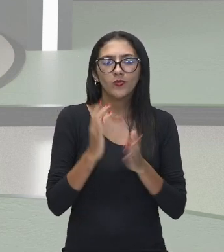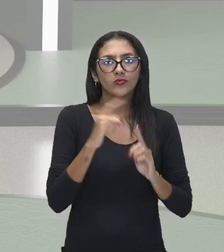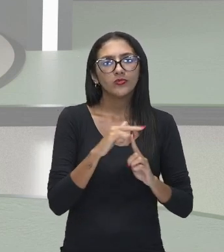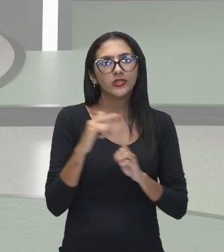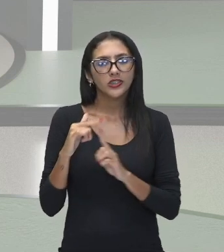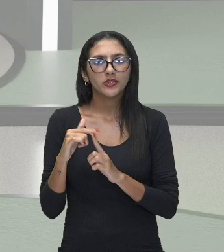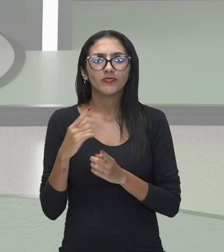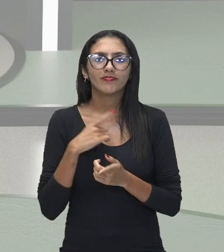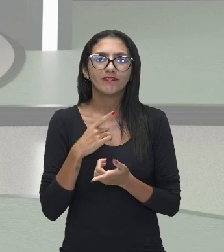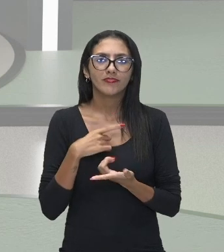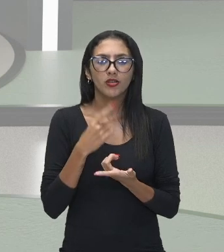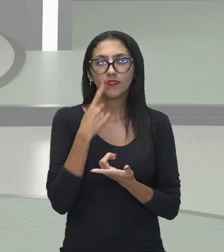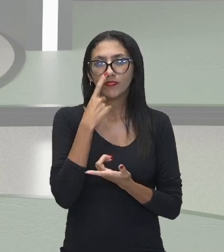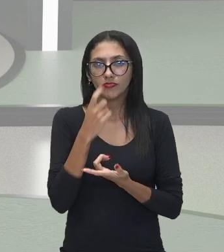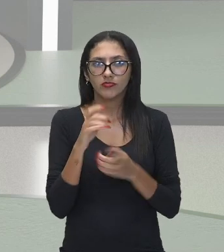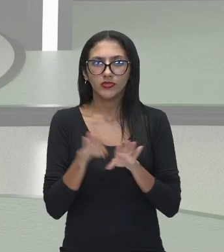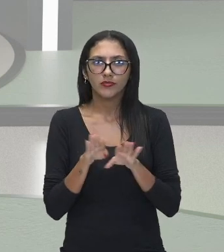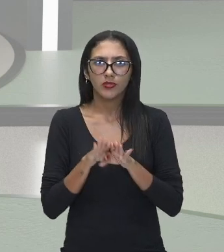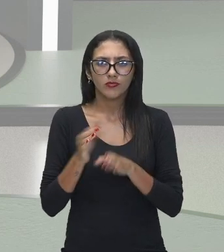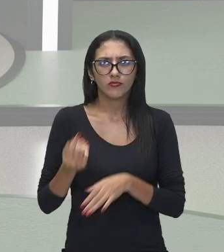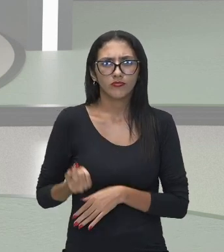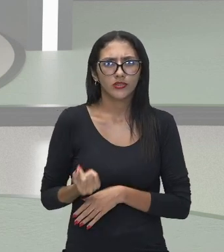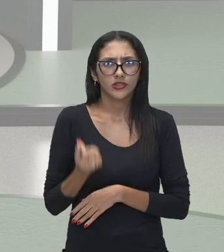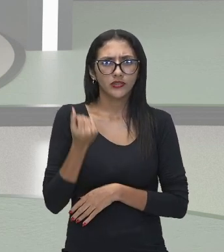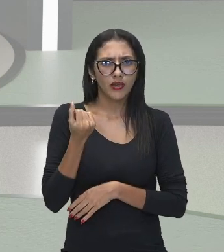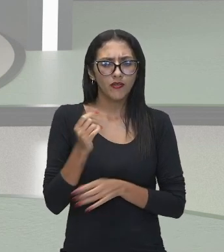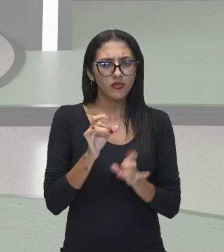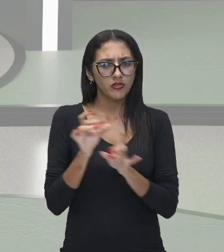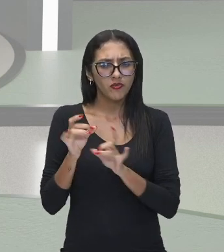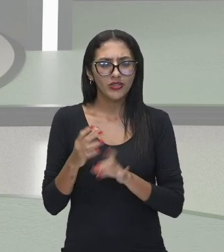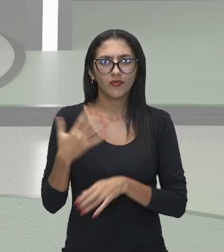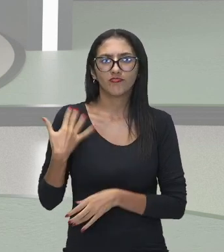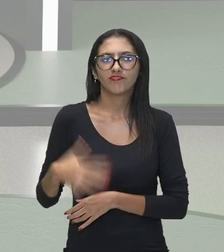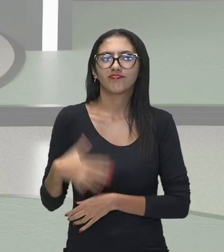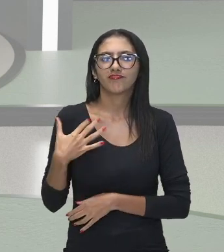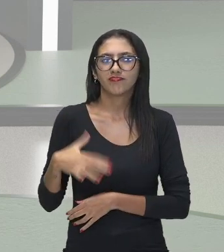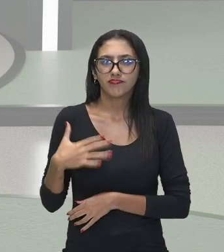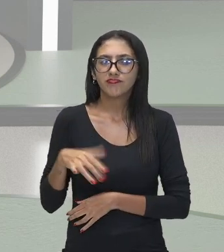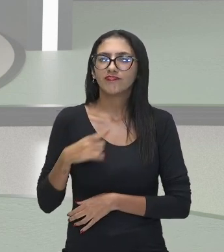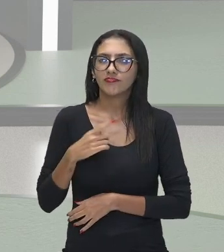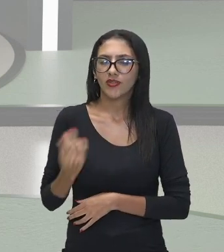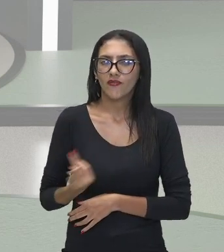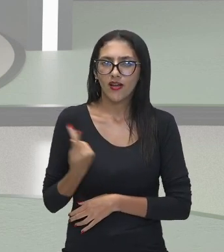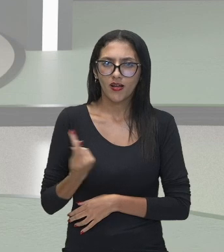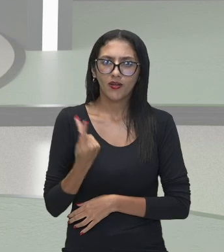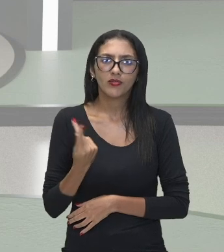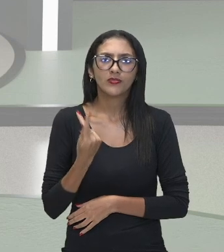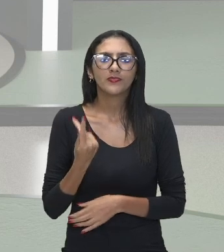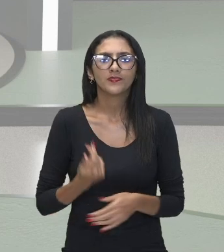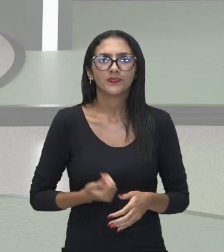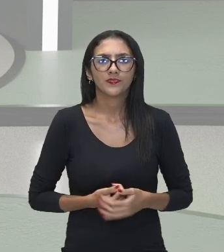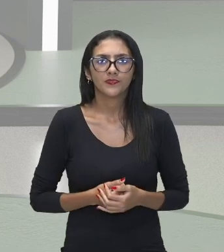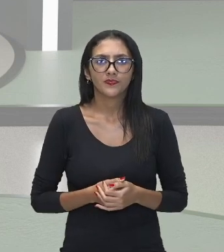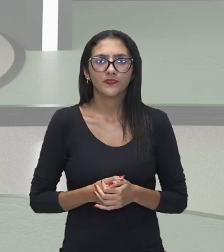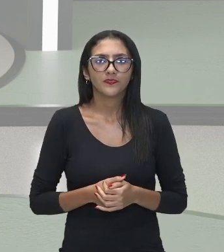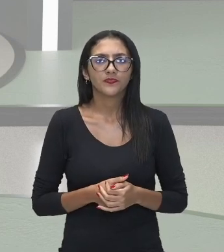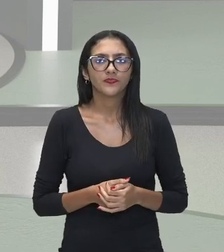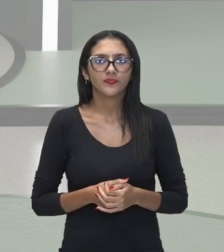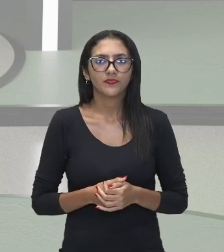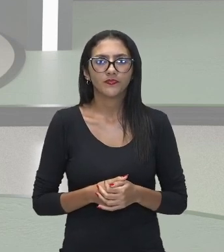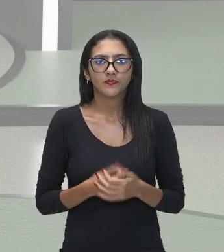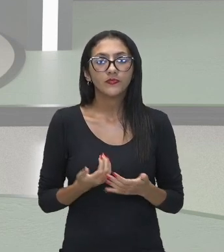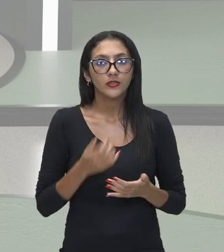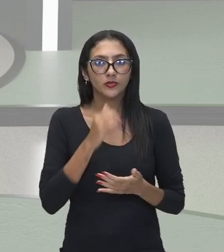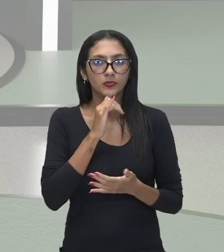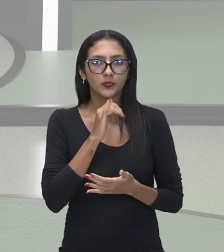têm um valor comercial bem alto aí. Então, a gente consegue, por exemplo, tirar